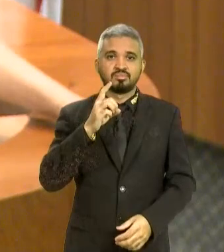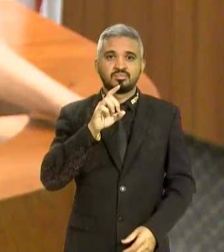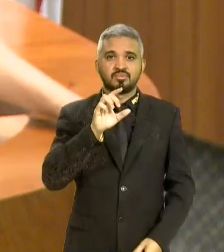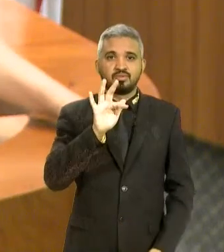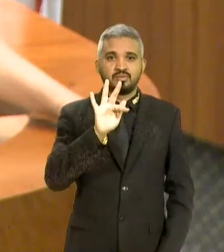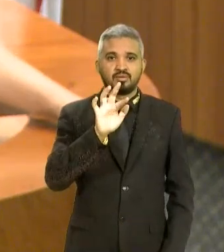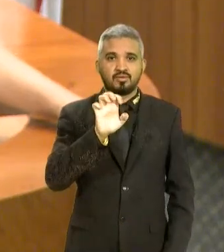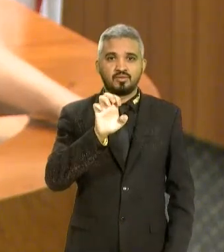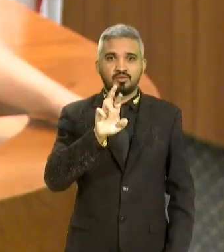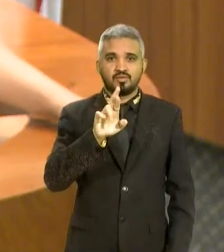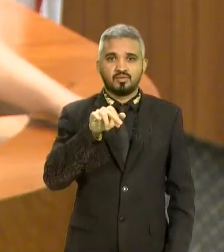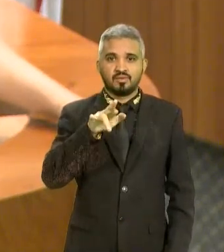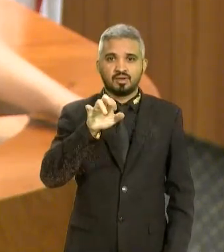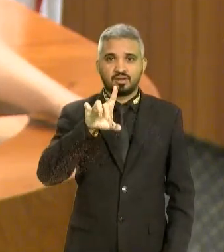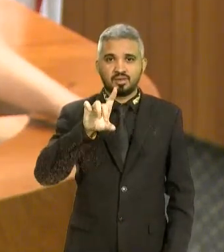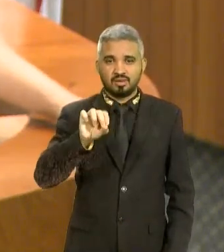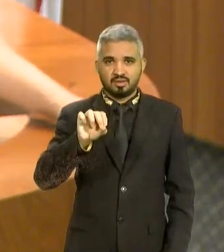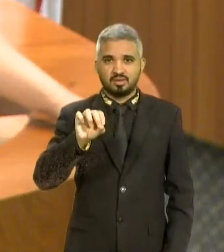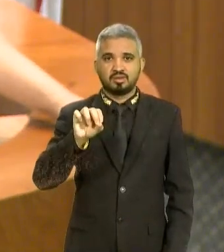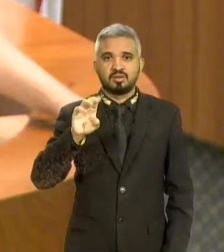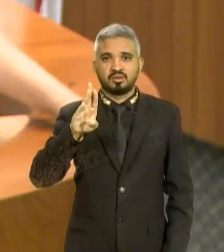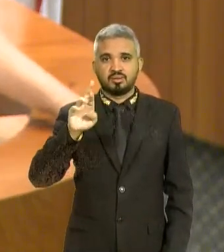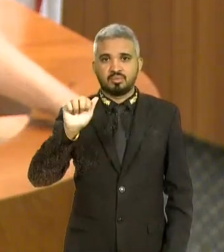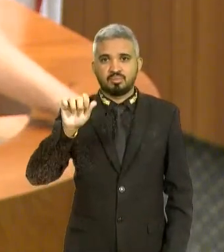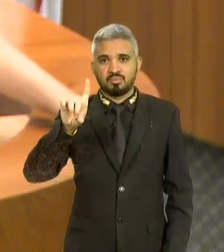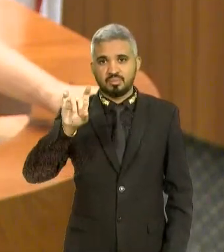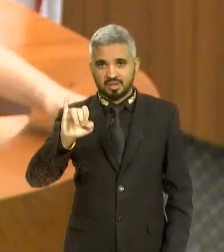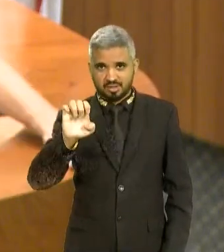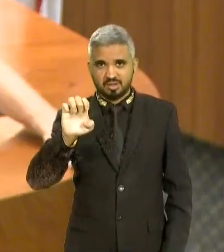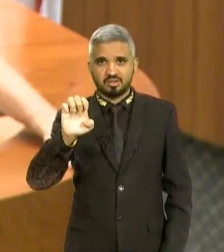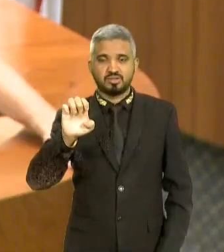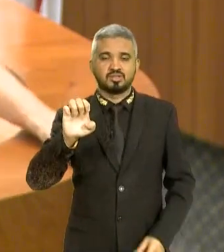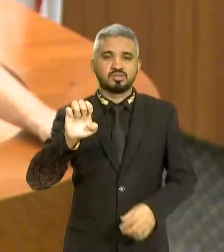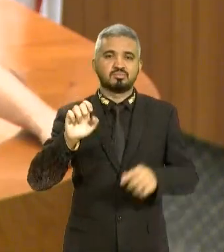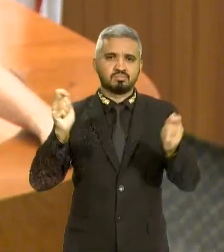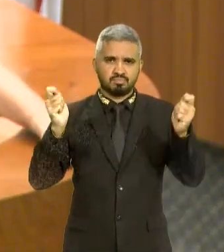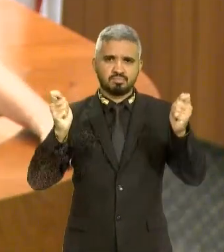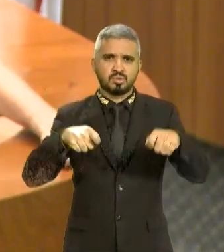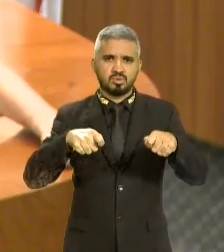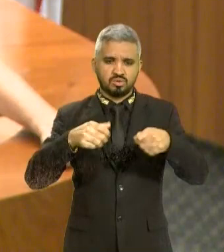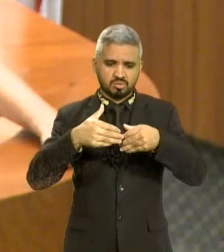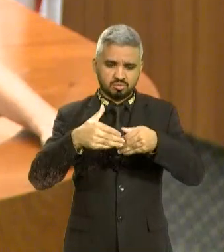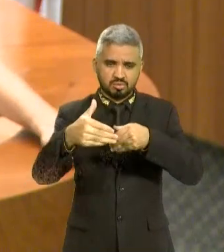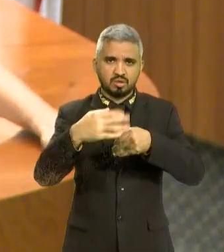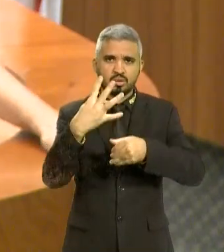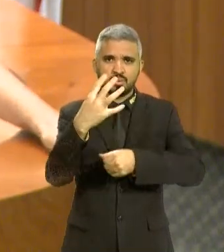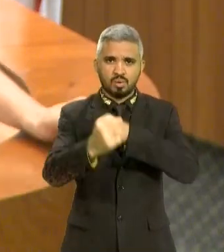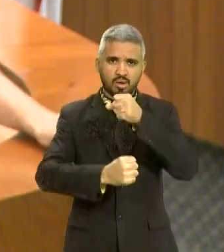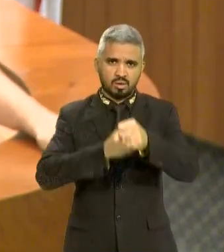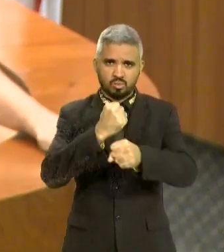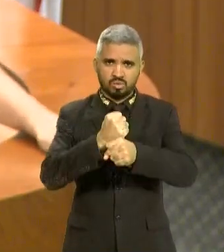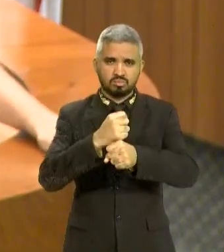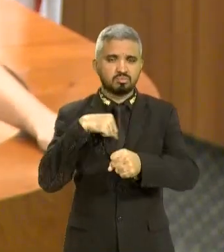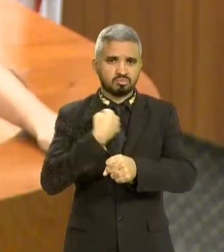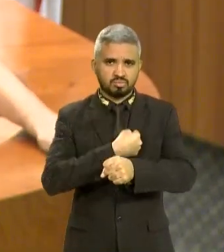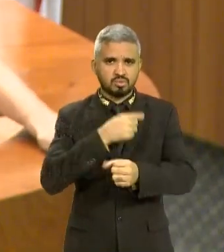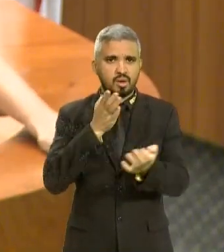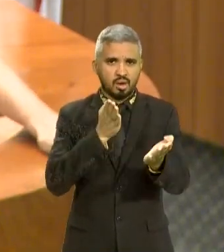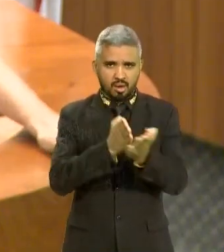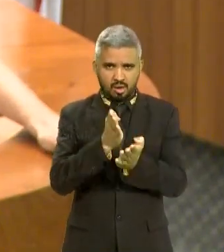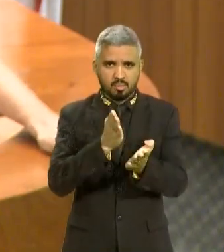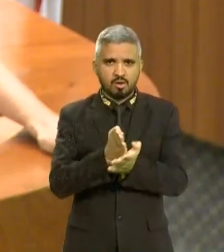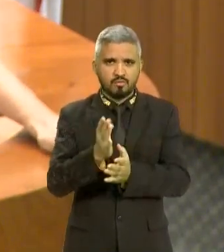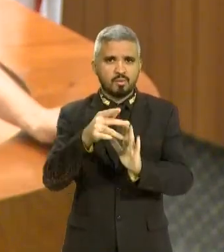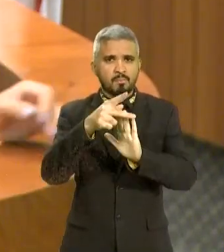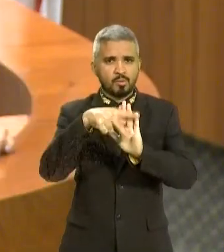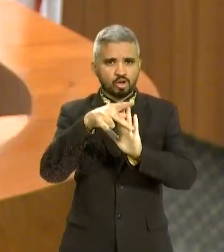bom mandato aí nos próximos 4 anos, que aprovemos projetos importantes para o nosso estado. Tenho certeza que você está